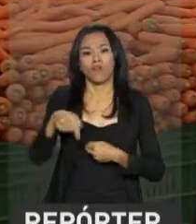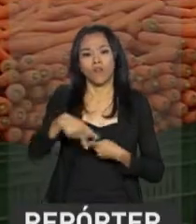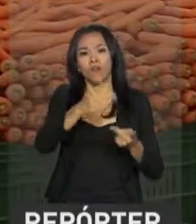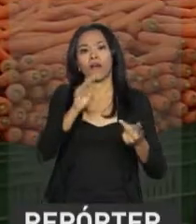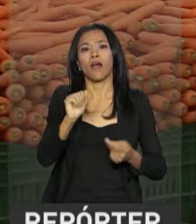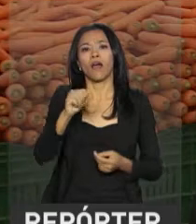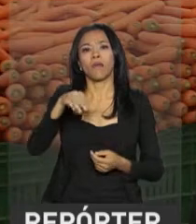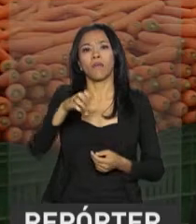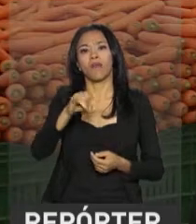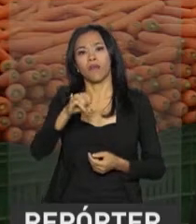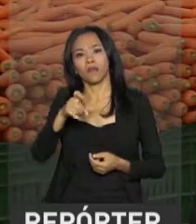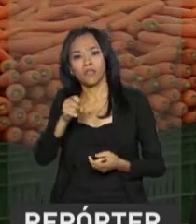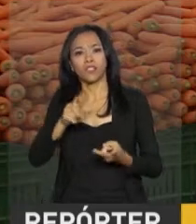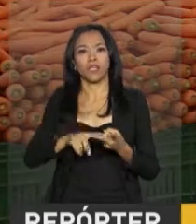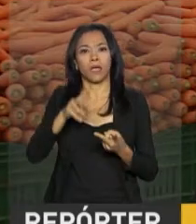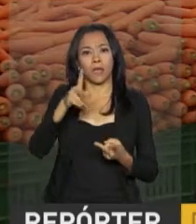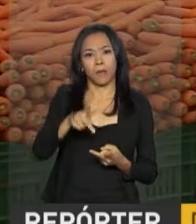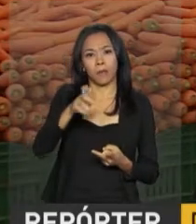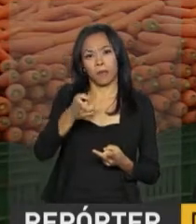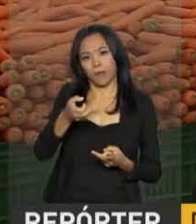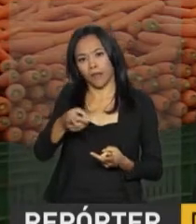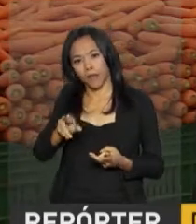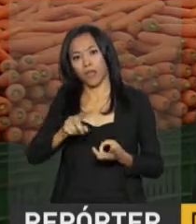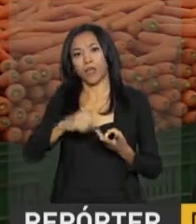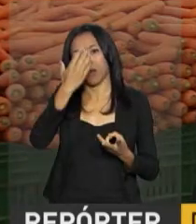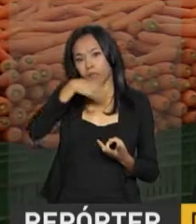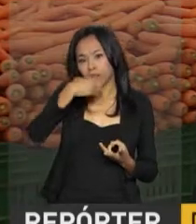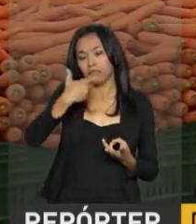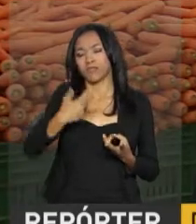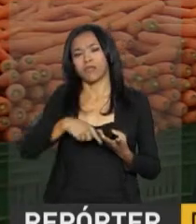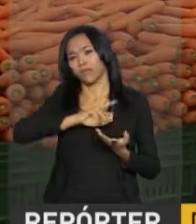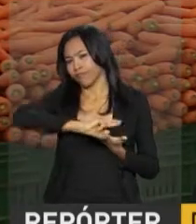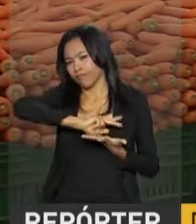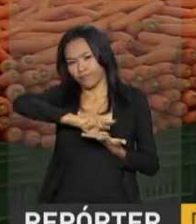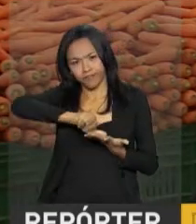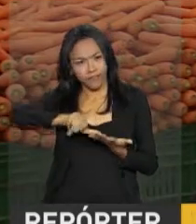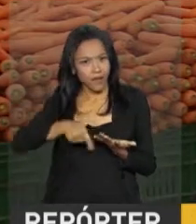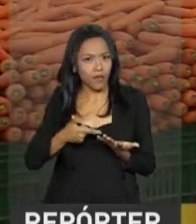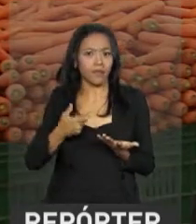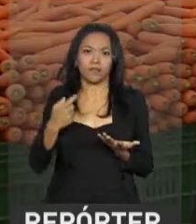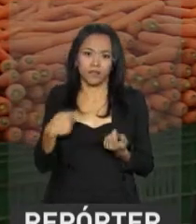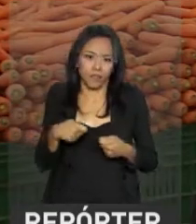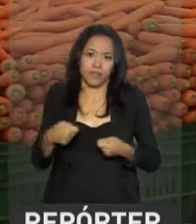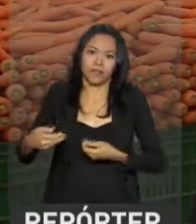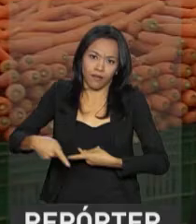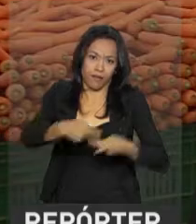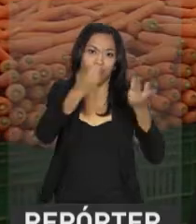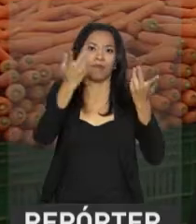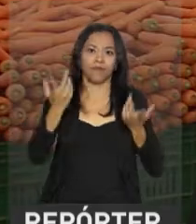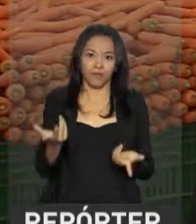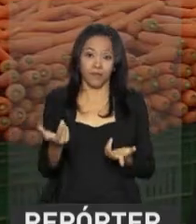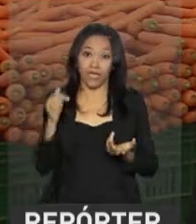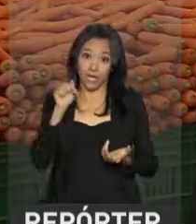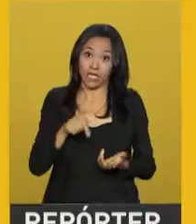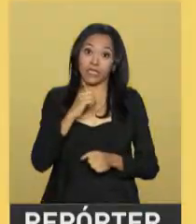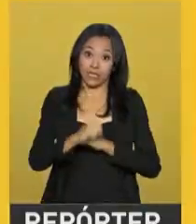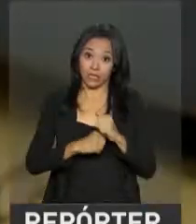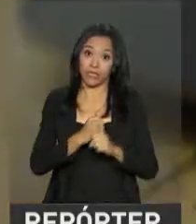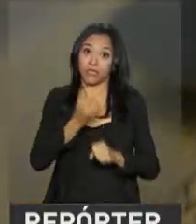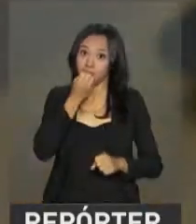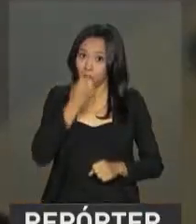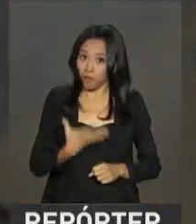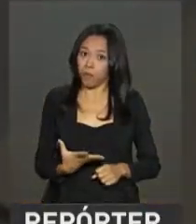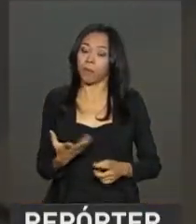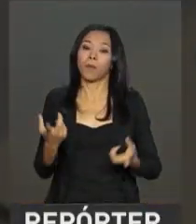pera, maçã, pêssego e todas as frutas que for necessário para a ceia. E o preço esse ano está bom. Já